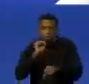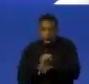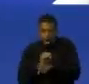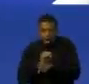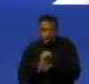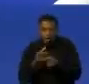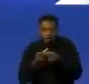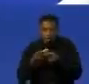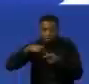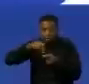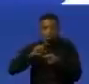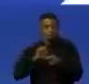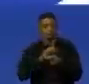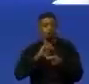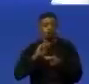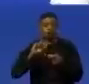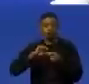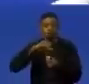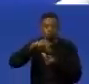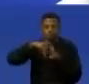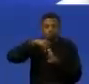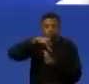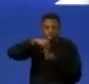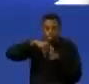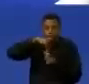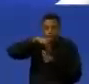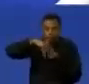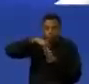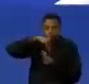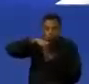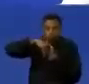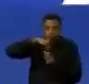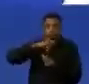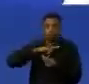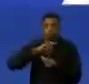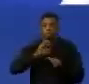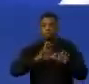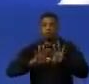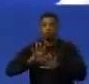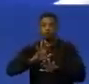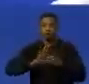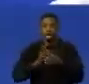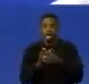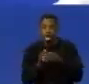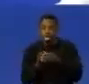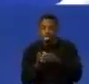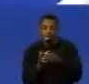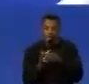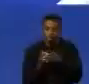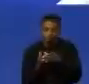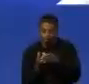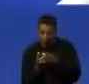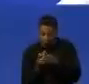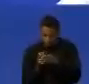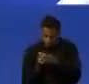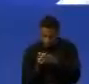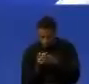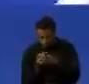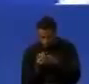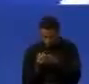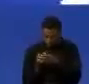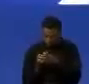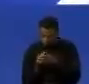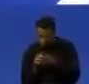na membrana. Não, elas estão em constante movimento. Existe uma fluidez dessas substâncias.